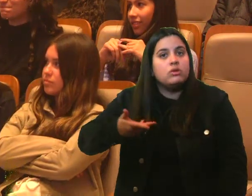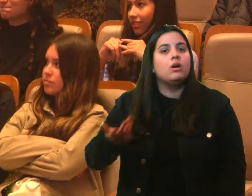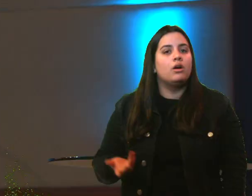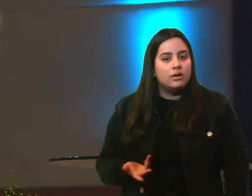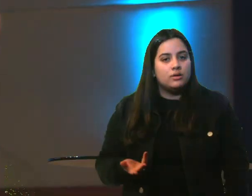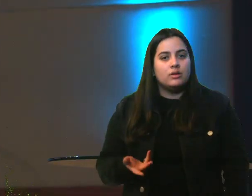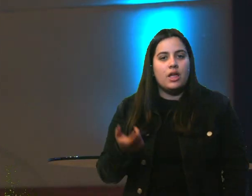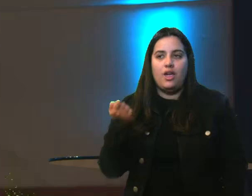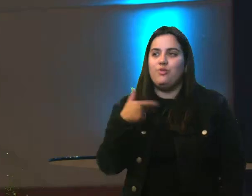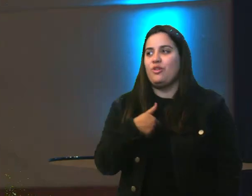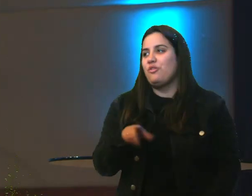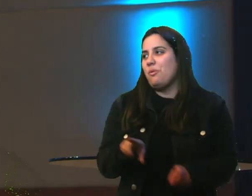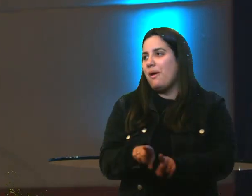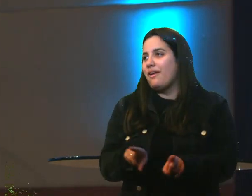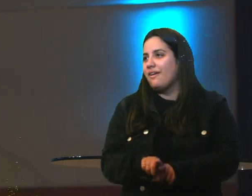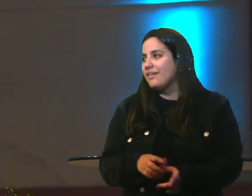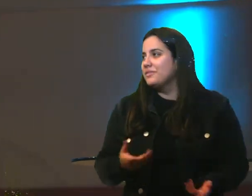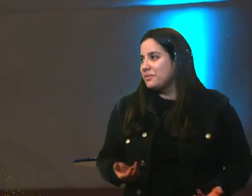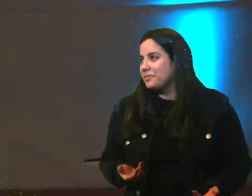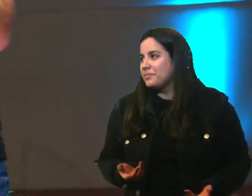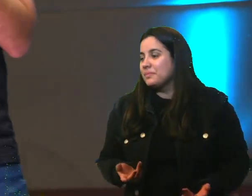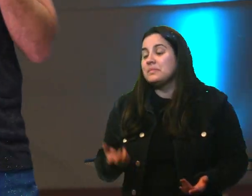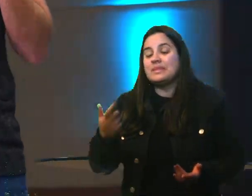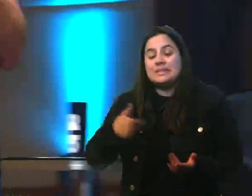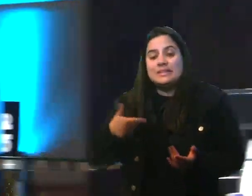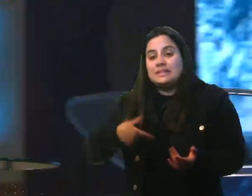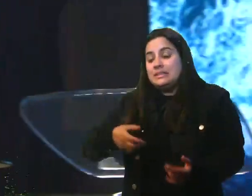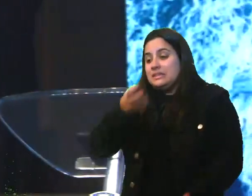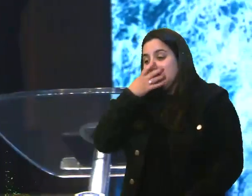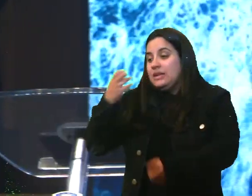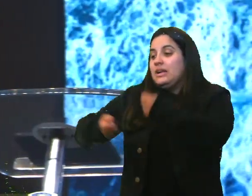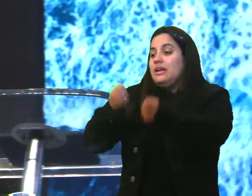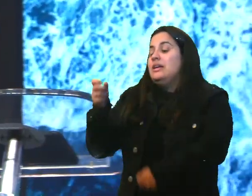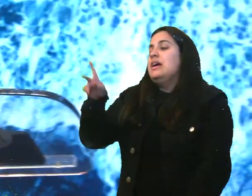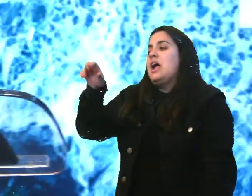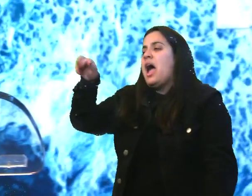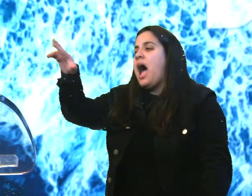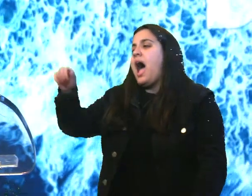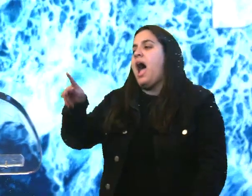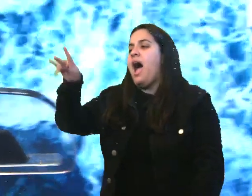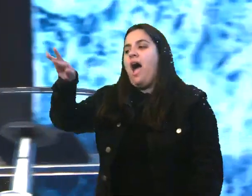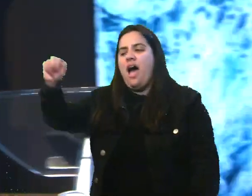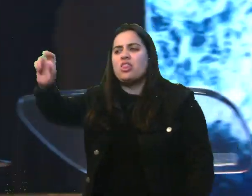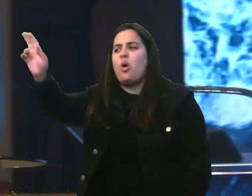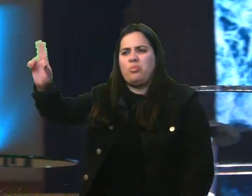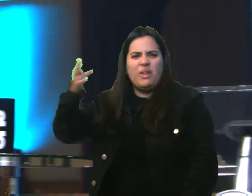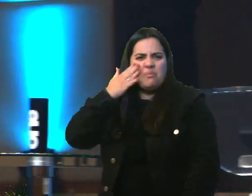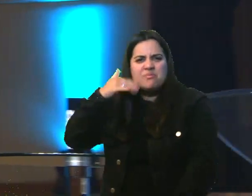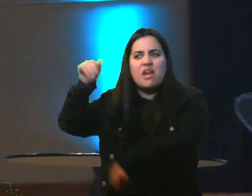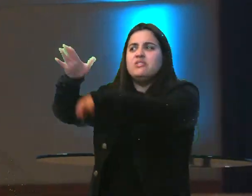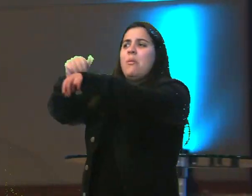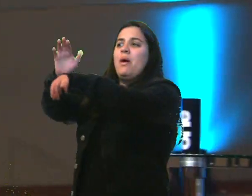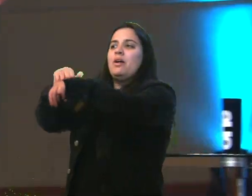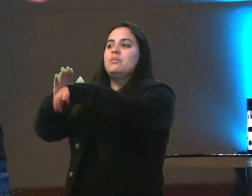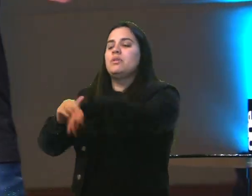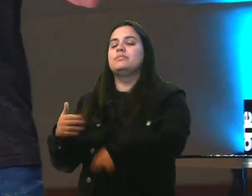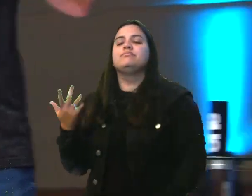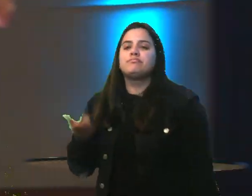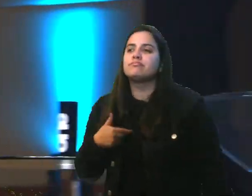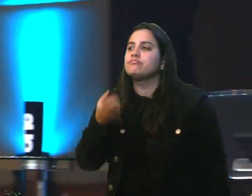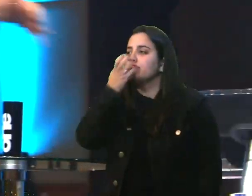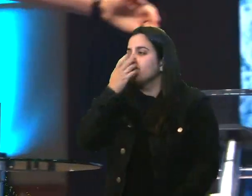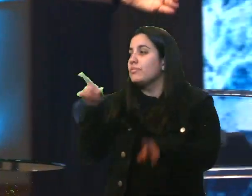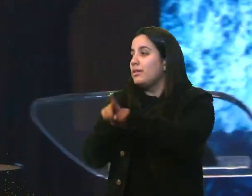E do que eu também. Eu saí correndo atrás dela, gritando, Kiara, Kiara, Kiara, Kiara, e ela foi. E eu saí correndo atrás